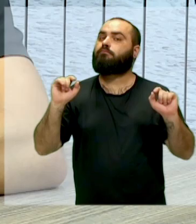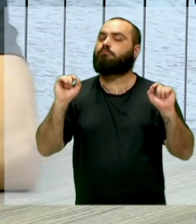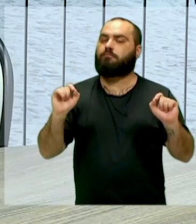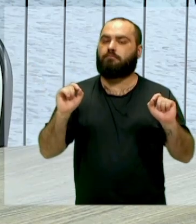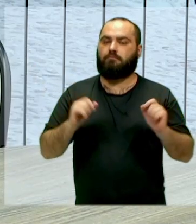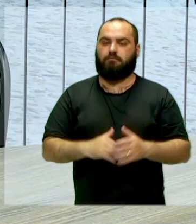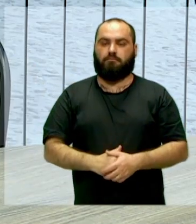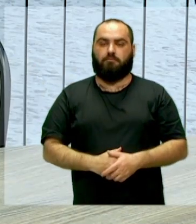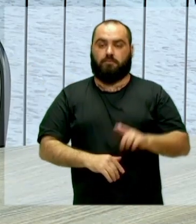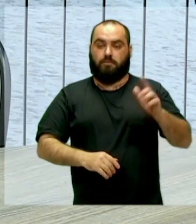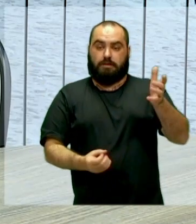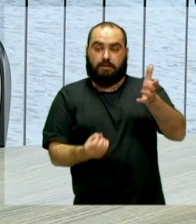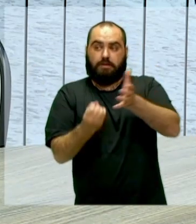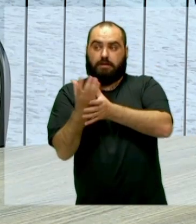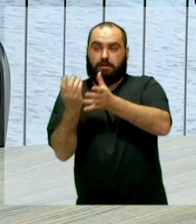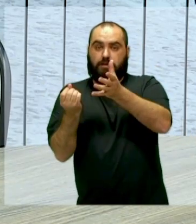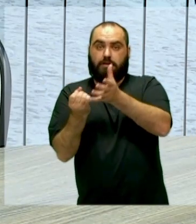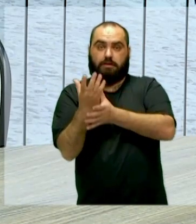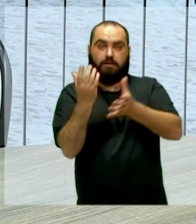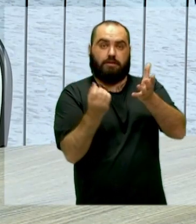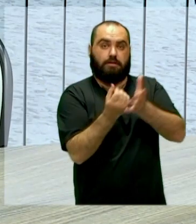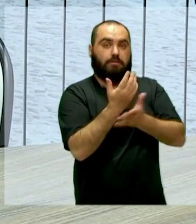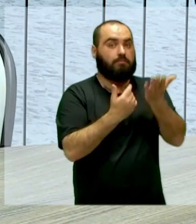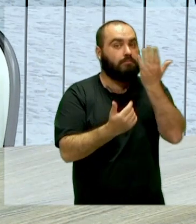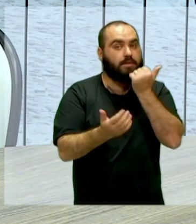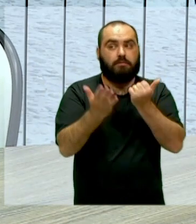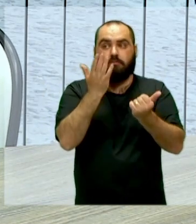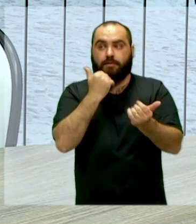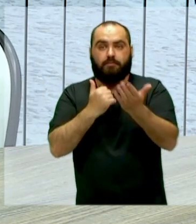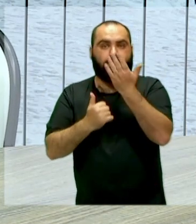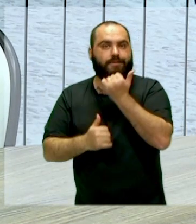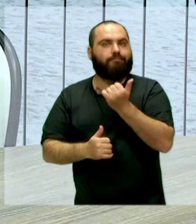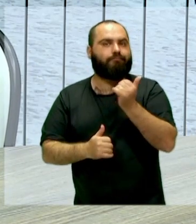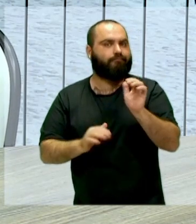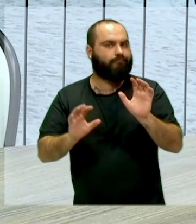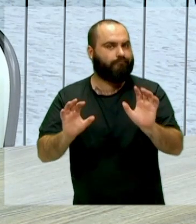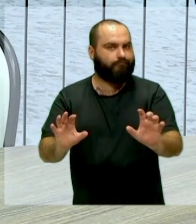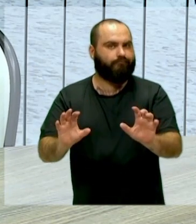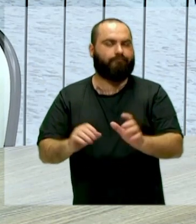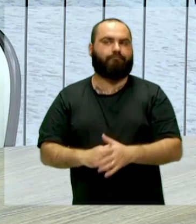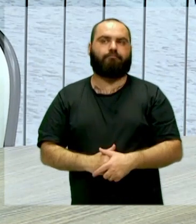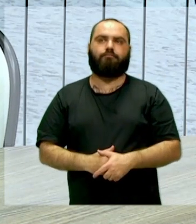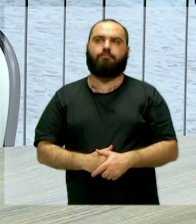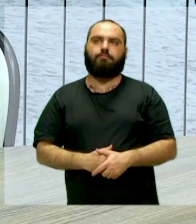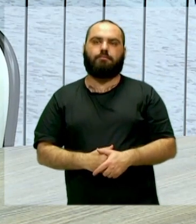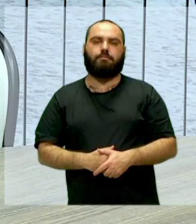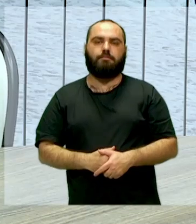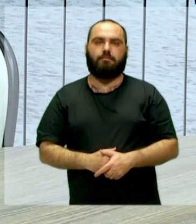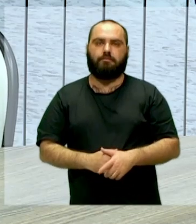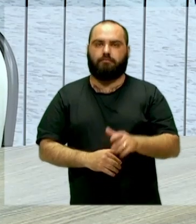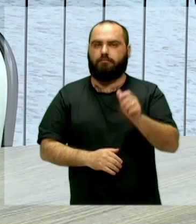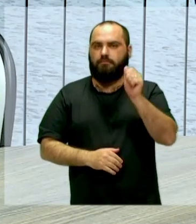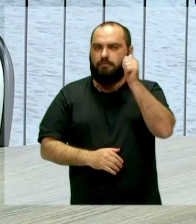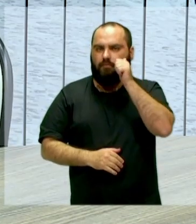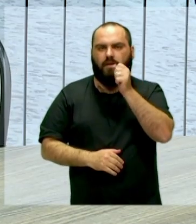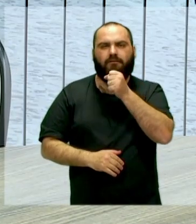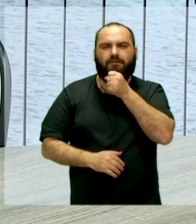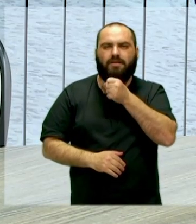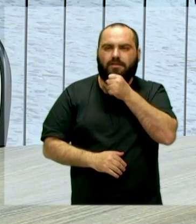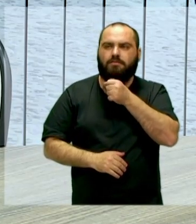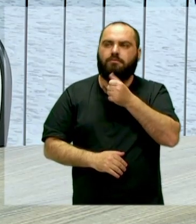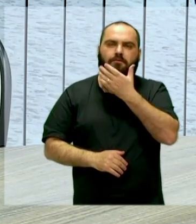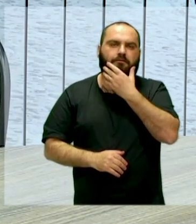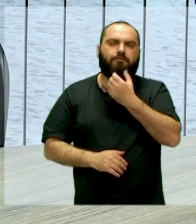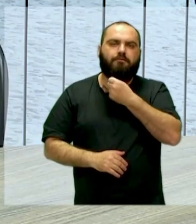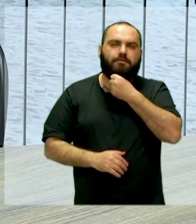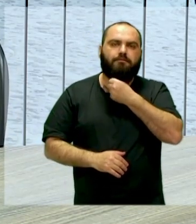né da própria produção de alimentos que hoje a gente né deixou a gente os nossos avós enfim a gente sempre